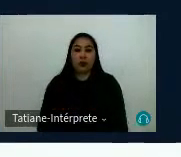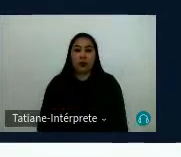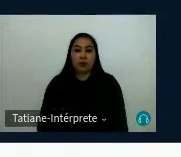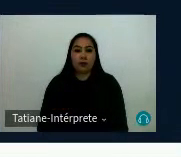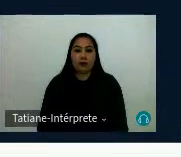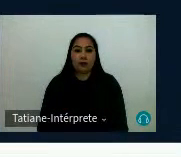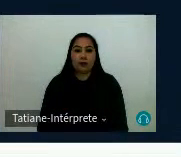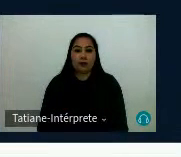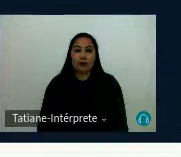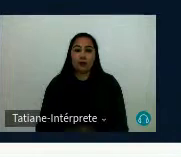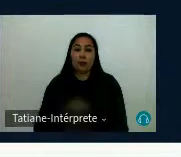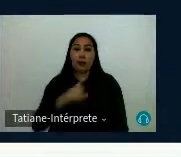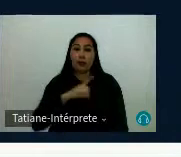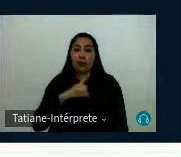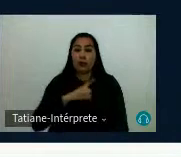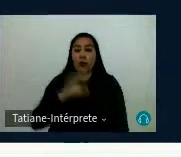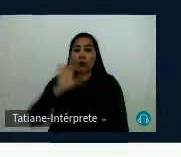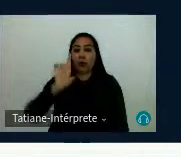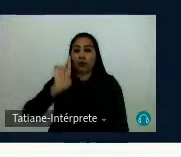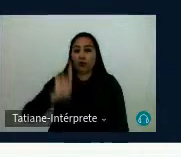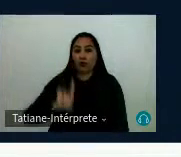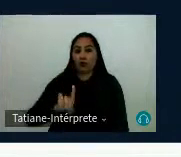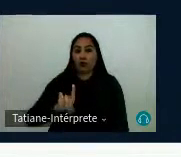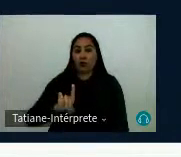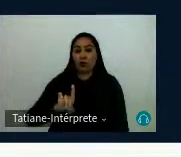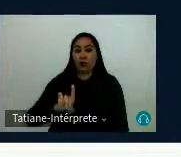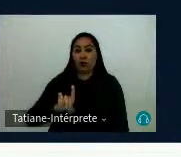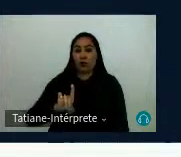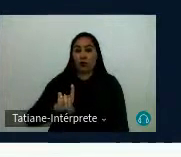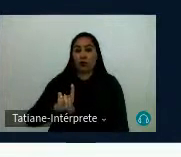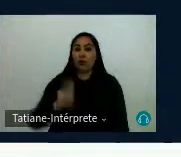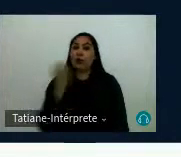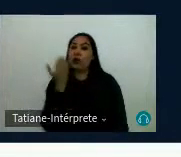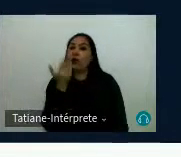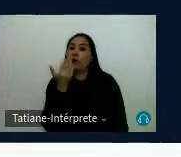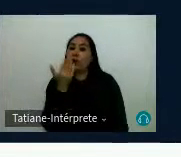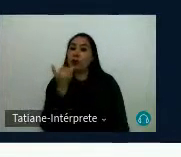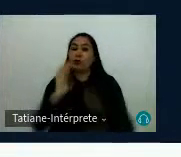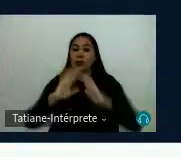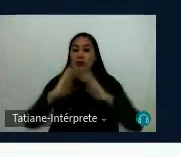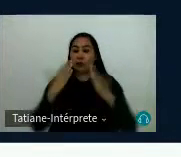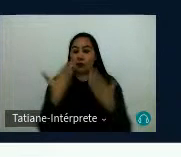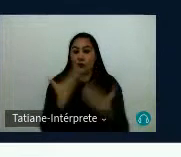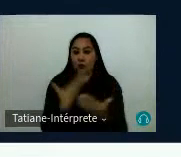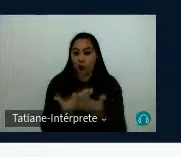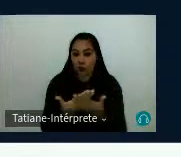nós temos o direito, né, à alimentação escolar, né,